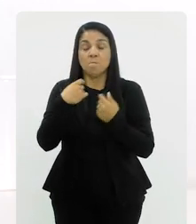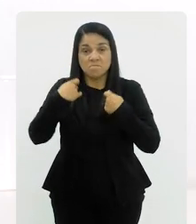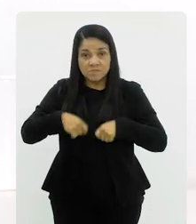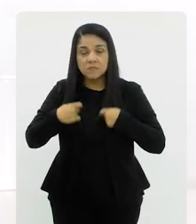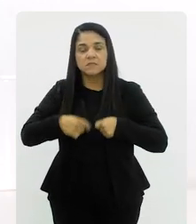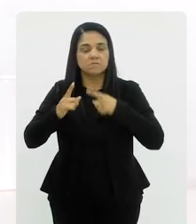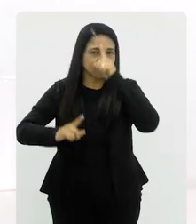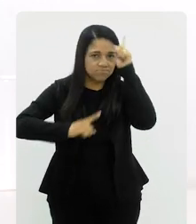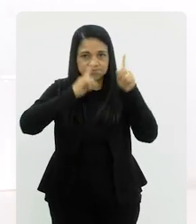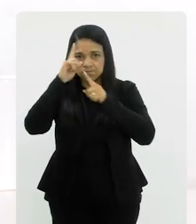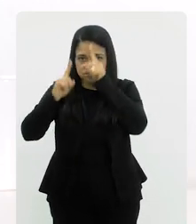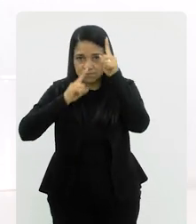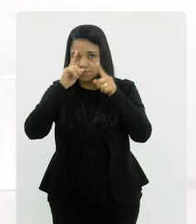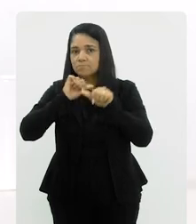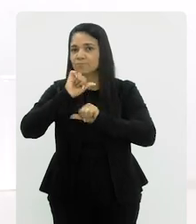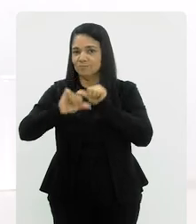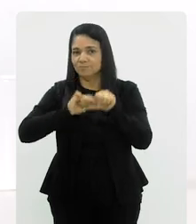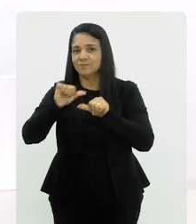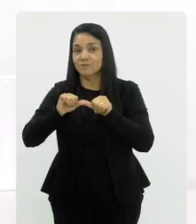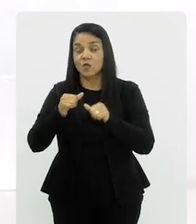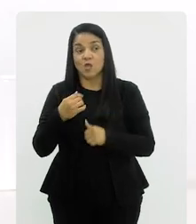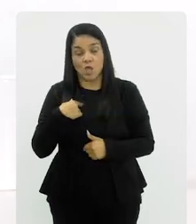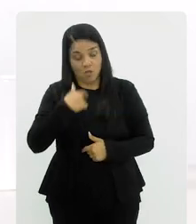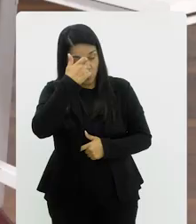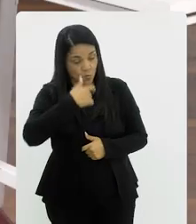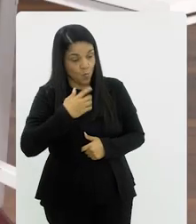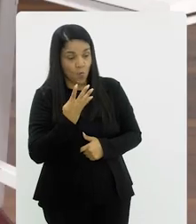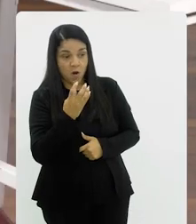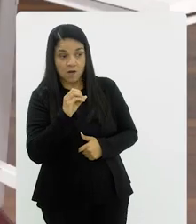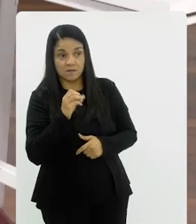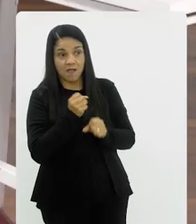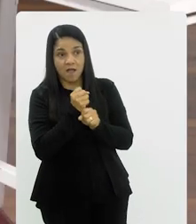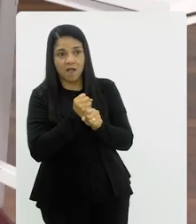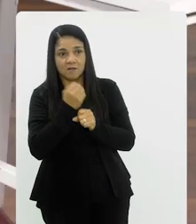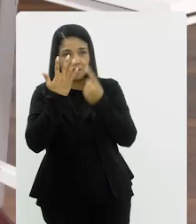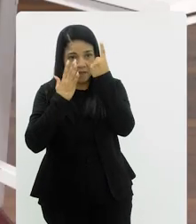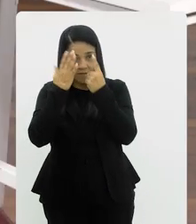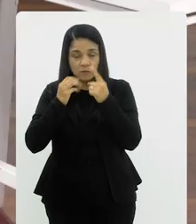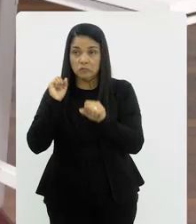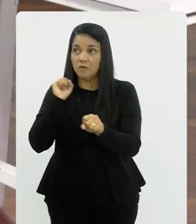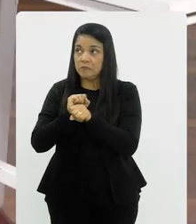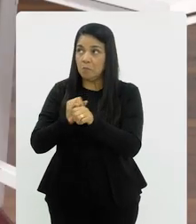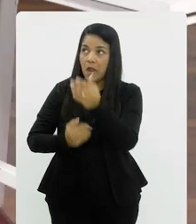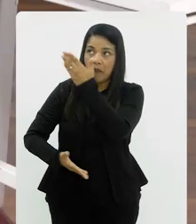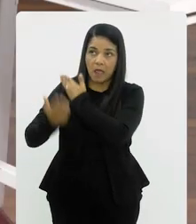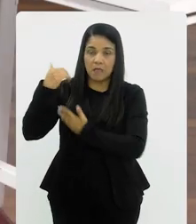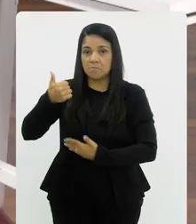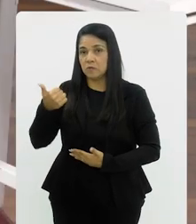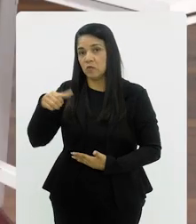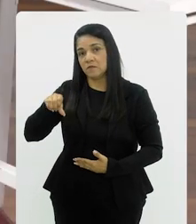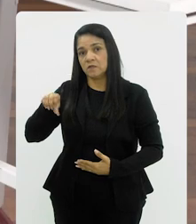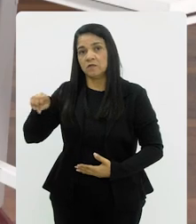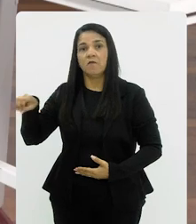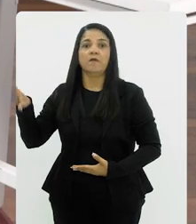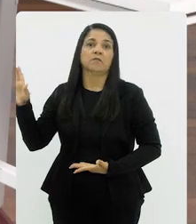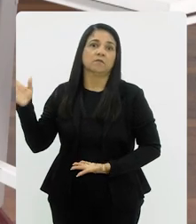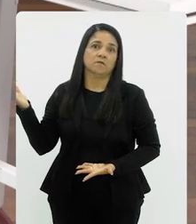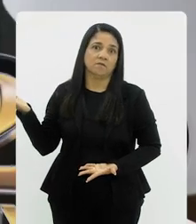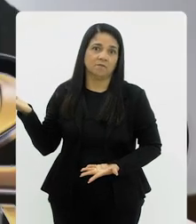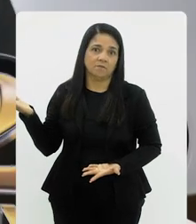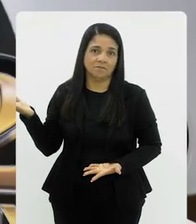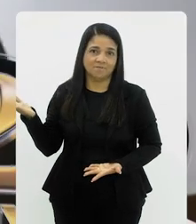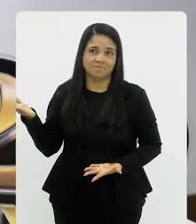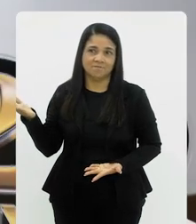ter um estilo único. A gente tem que se reinventar a cada momento. Você imagina, eu faço carnaval há 40 anos. Mas se eu tivesse estagnado na minha estética de lá